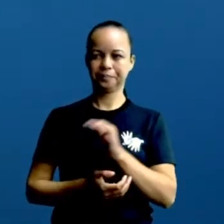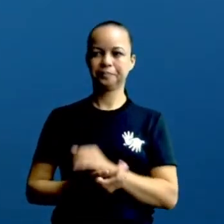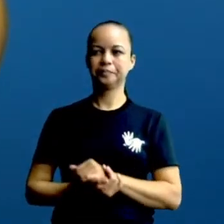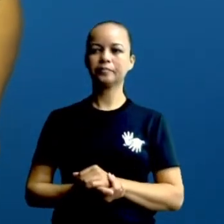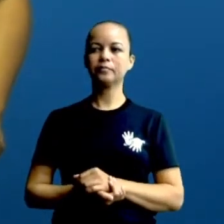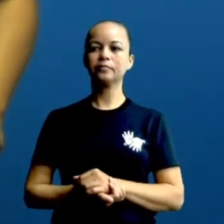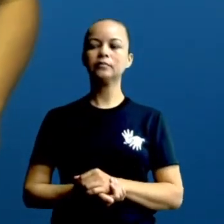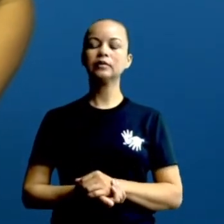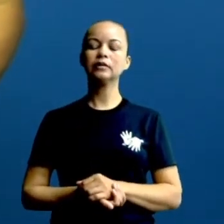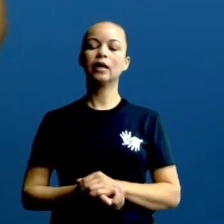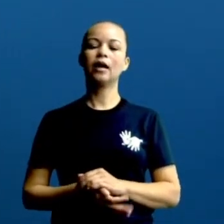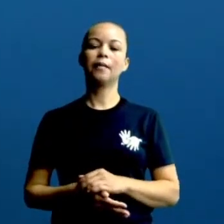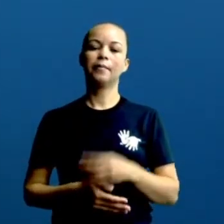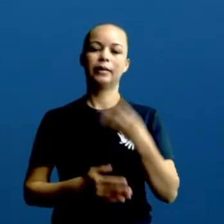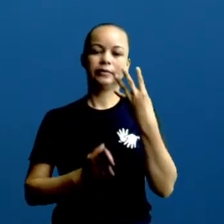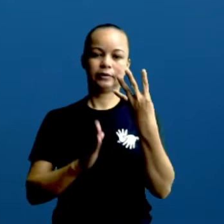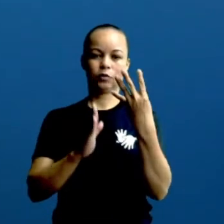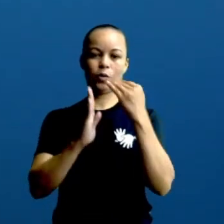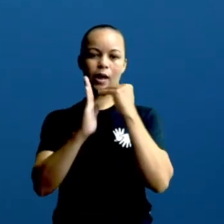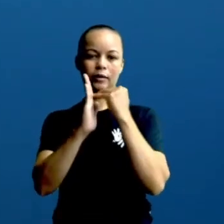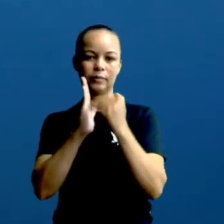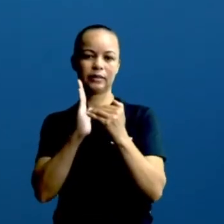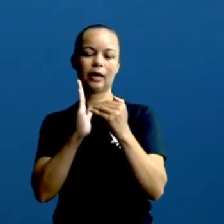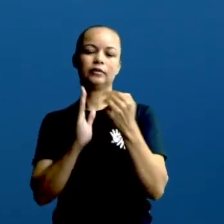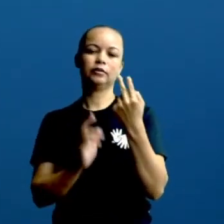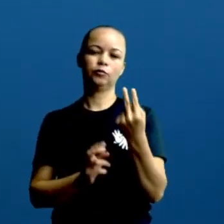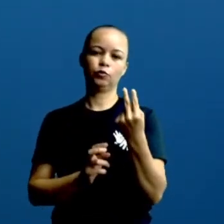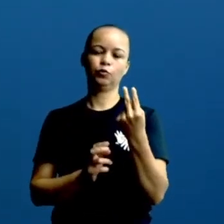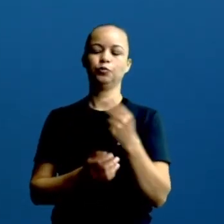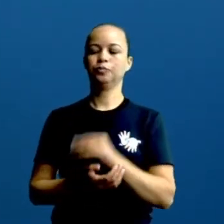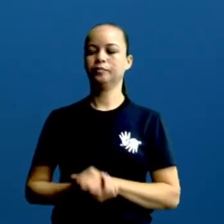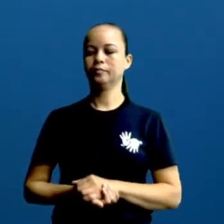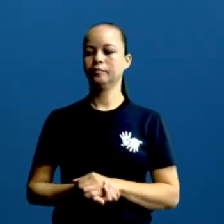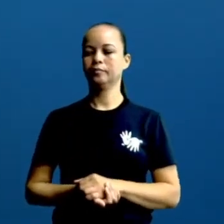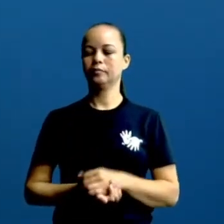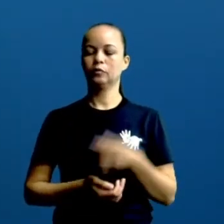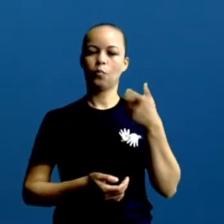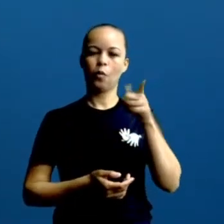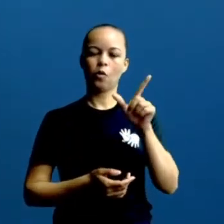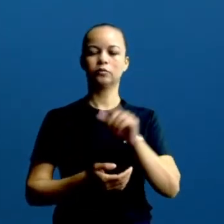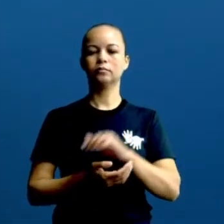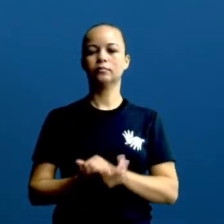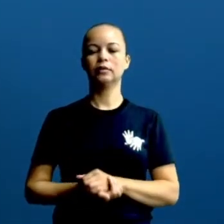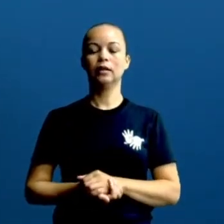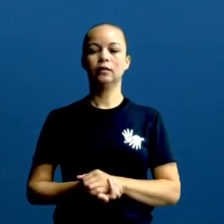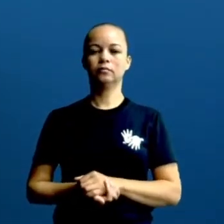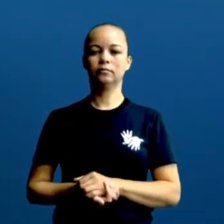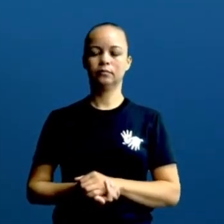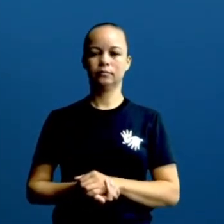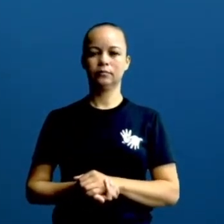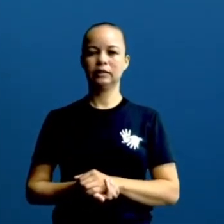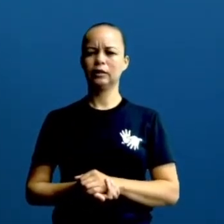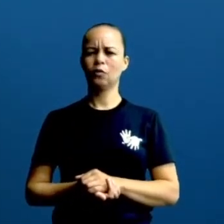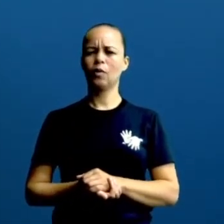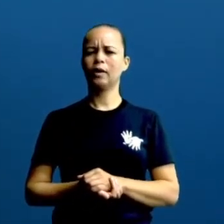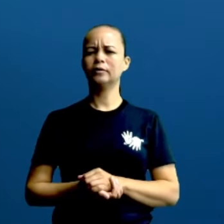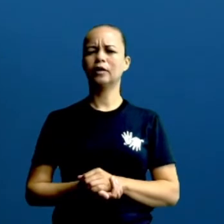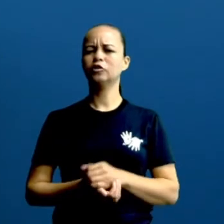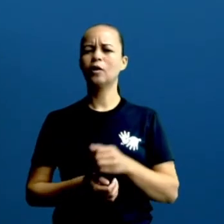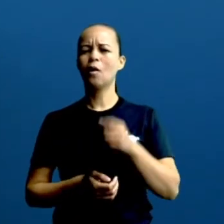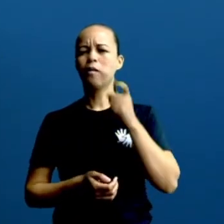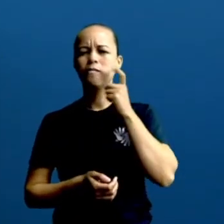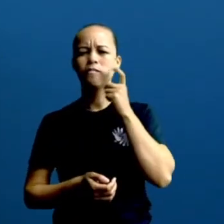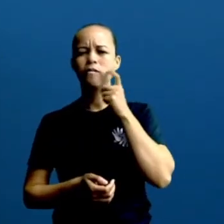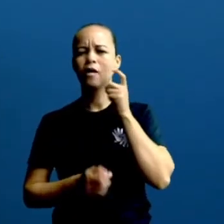certo a metade de quatro é dois vamos para o próximo eu tenho quantas balinhas